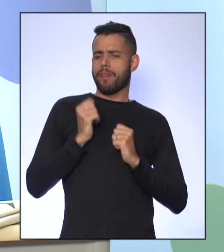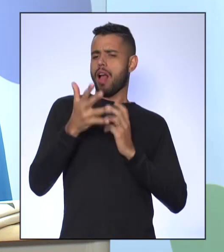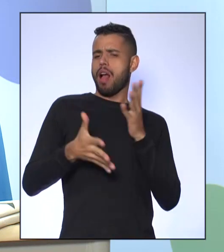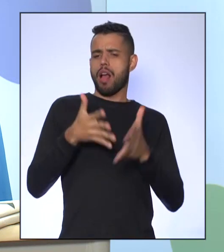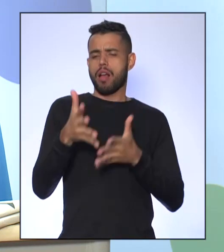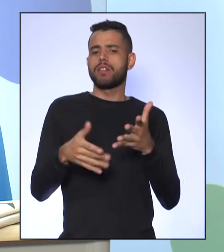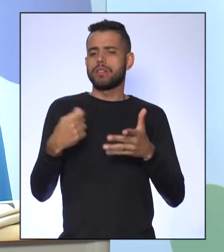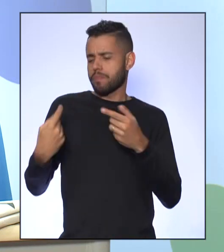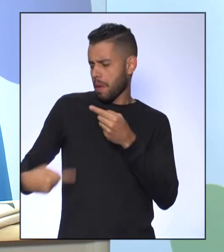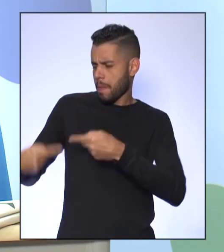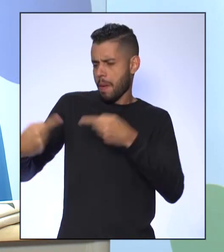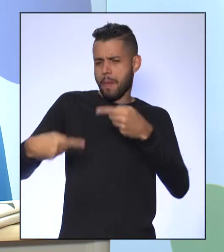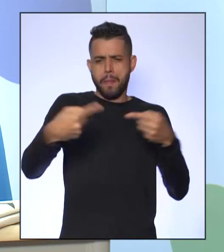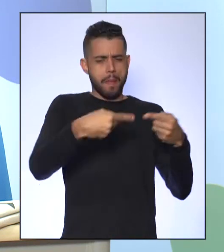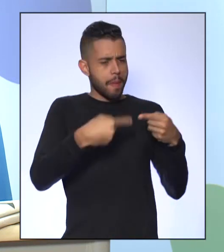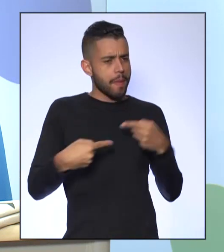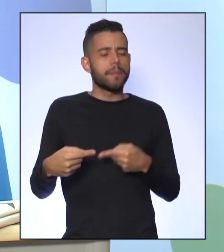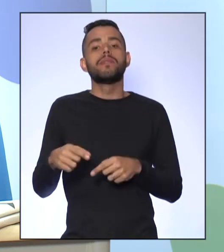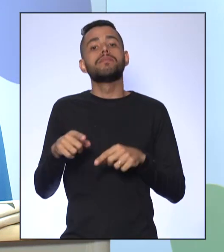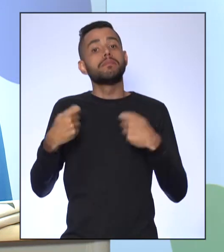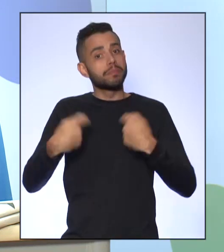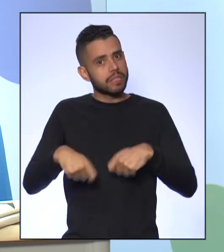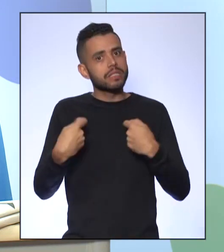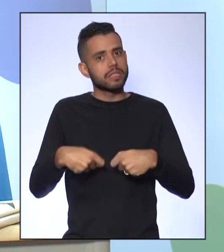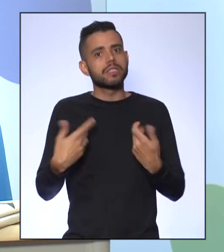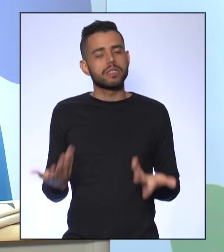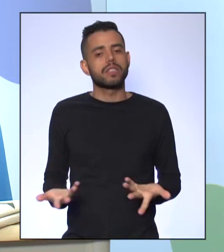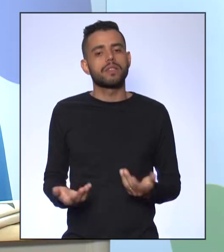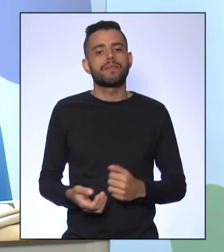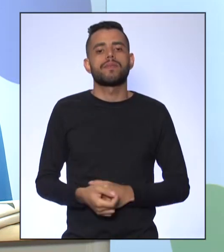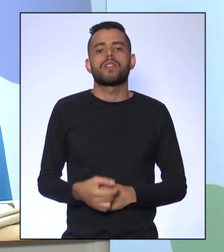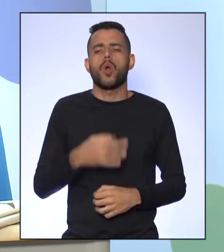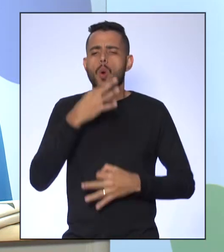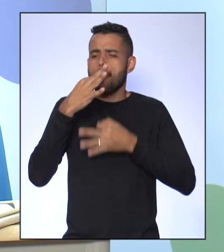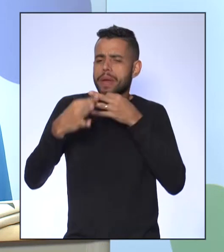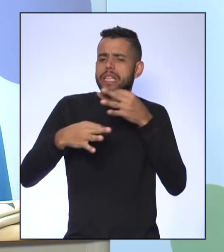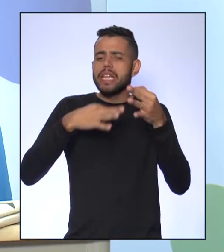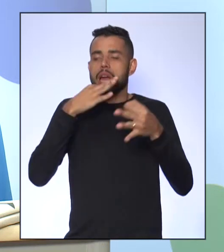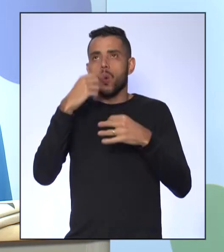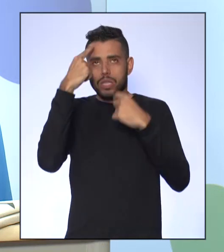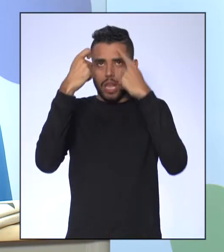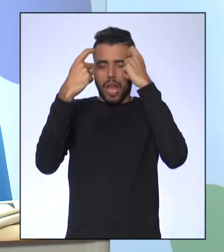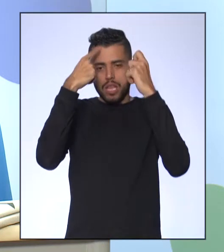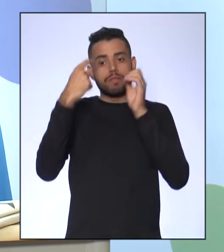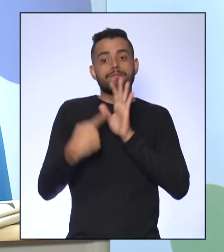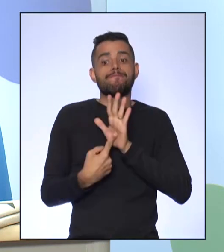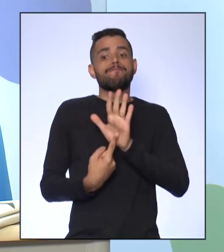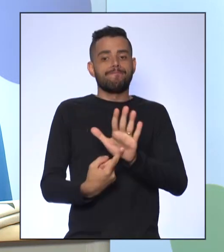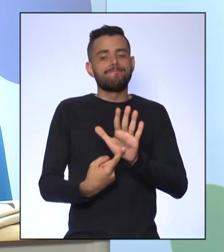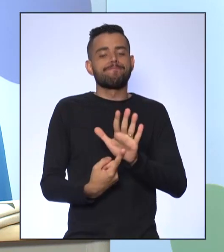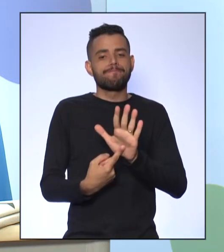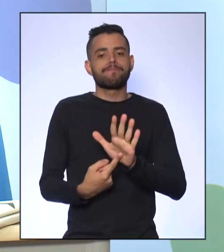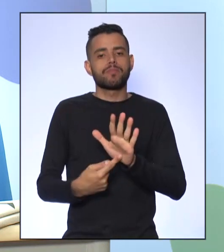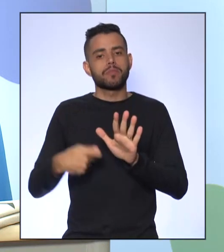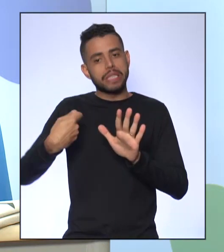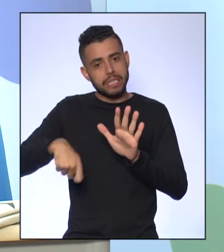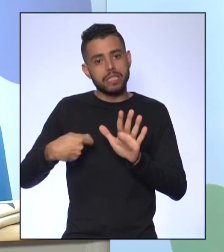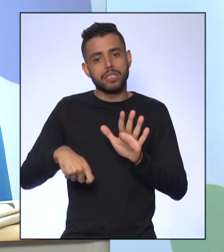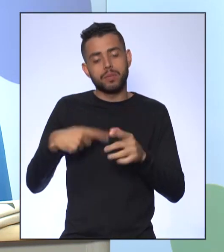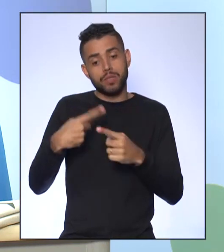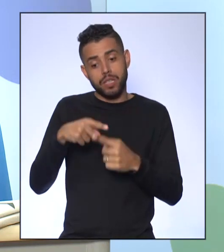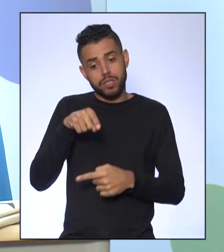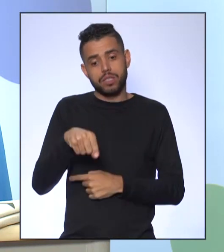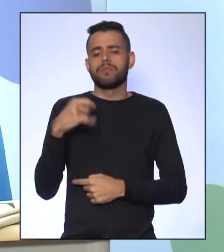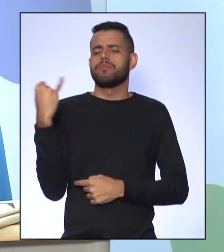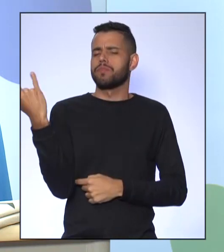quê? O debate, a fala, né? Expor as nossas ideias. Isso é fundamental e eu